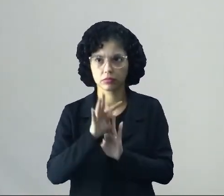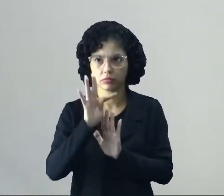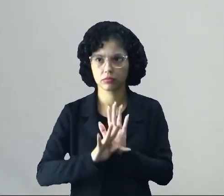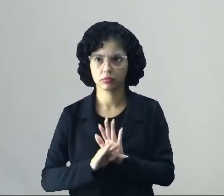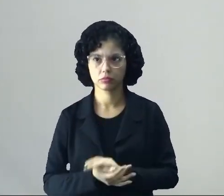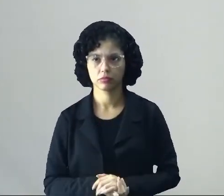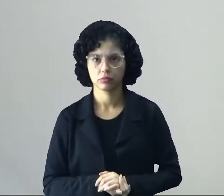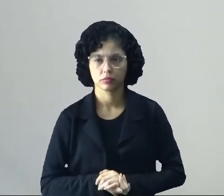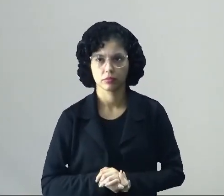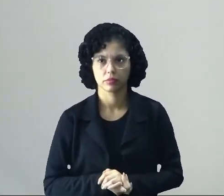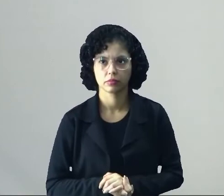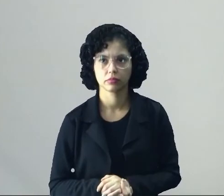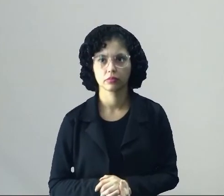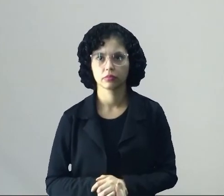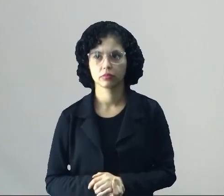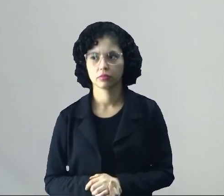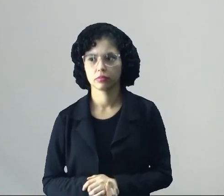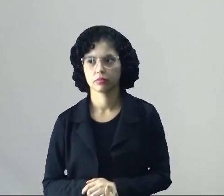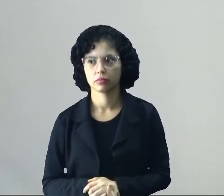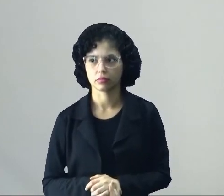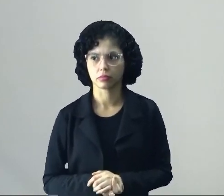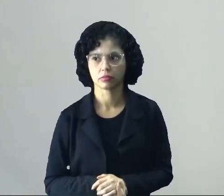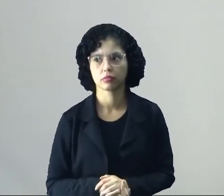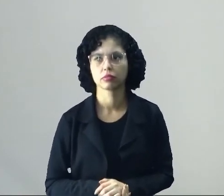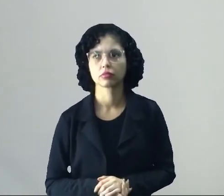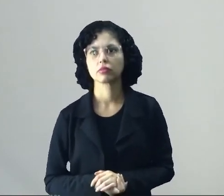texto, ok? Vamos lá?